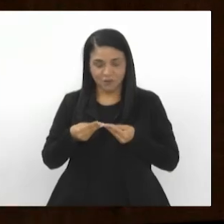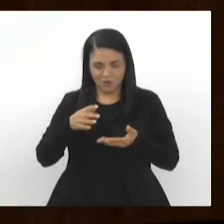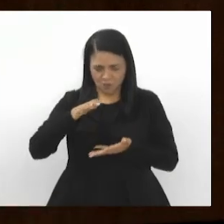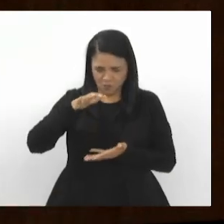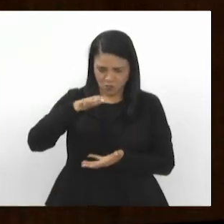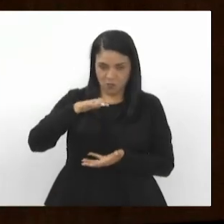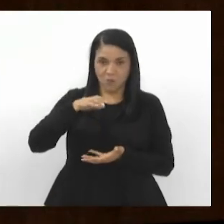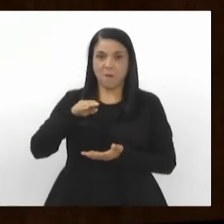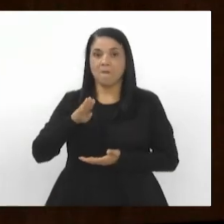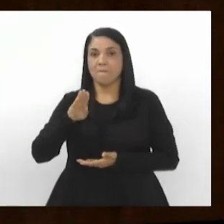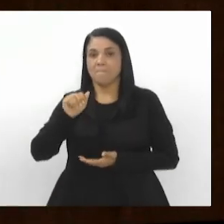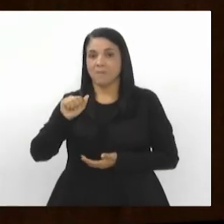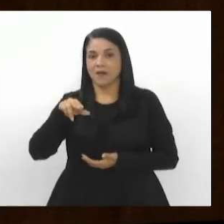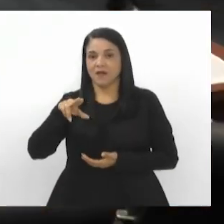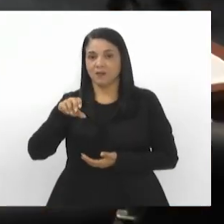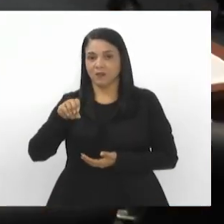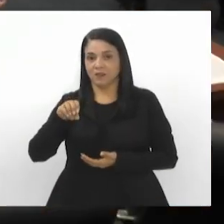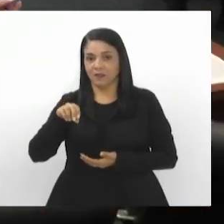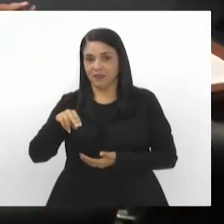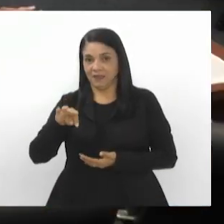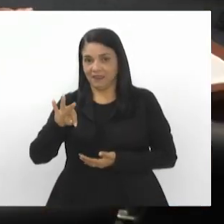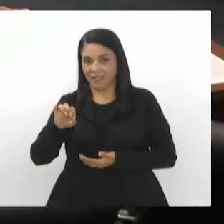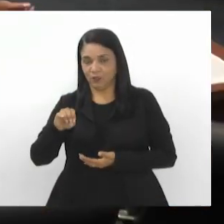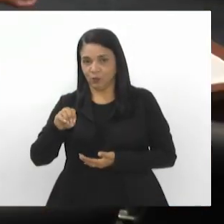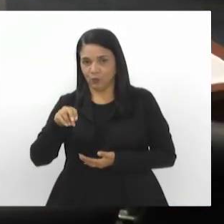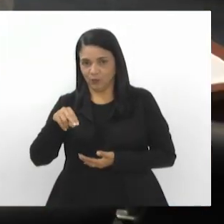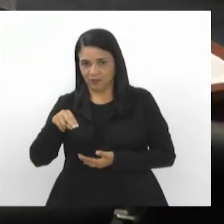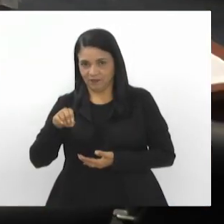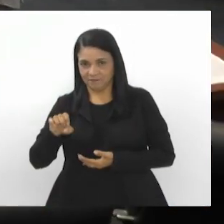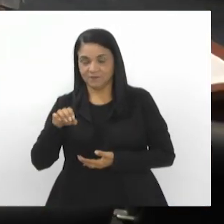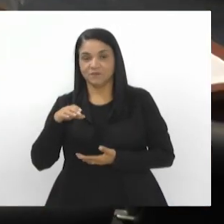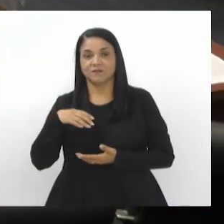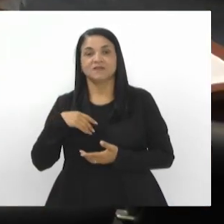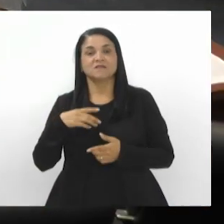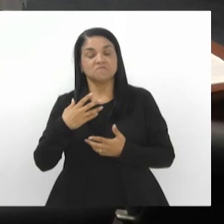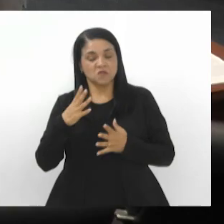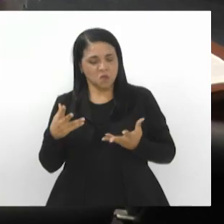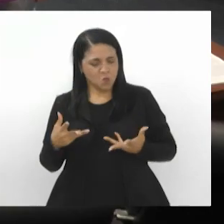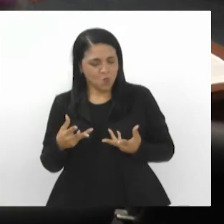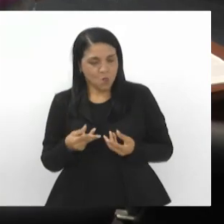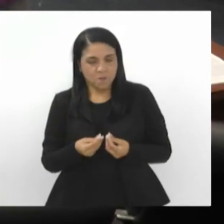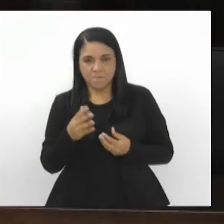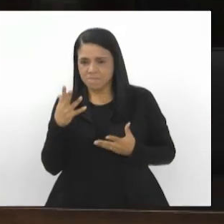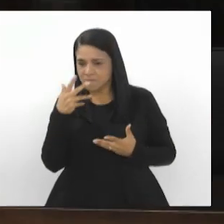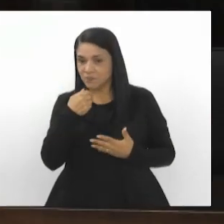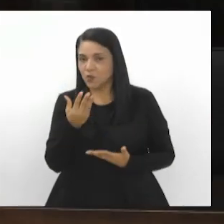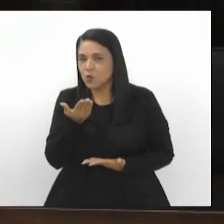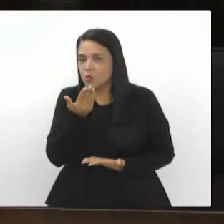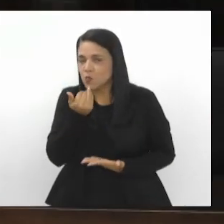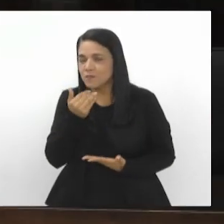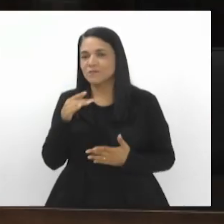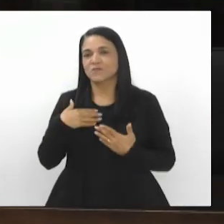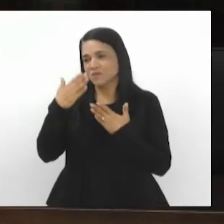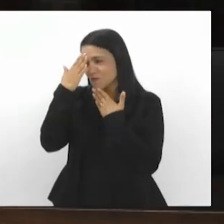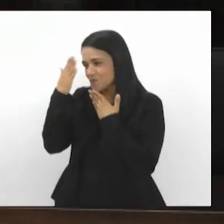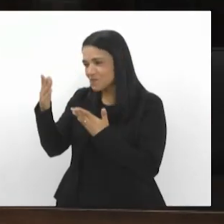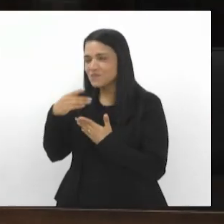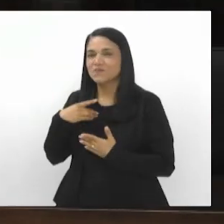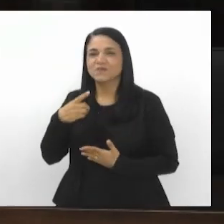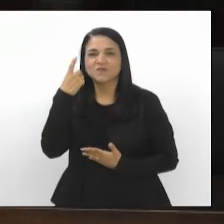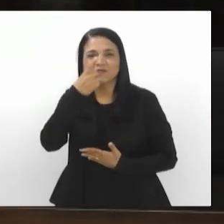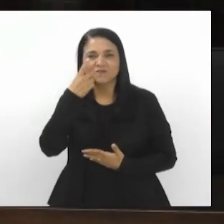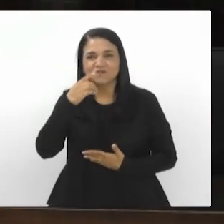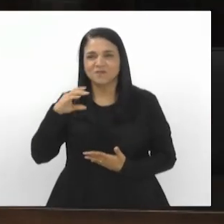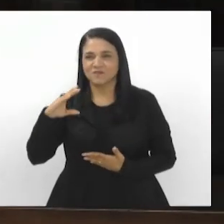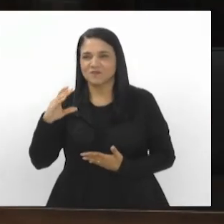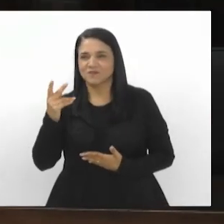panetone balduco da melhor qualidade, que eu fiz questão de comê-lo. Obrigado, generoso deputado